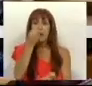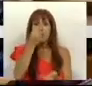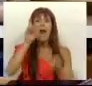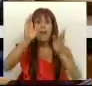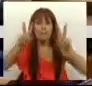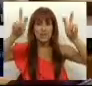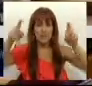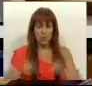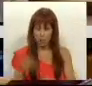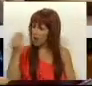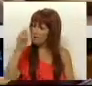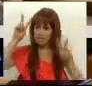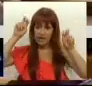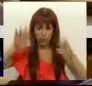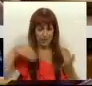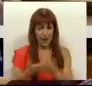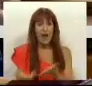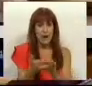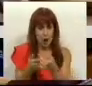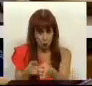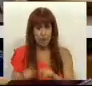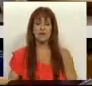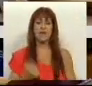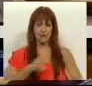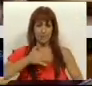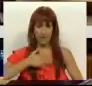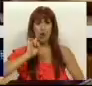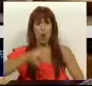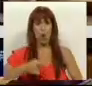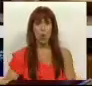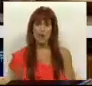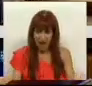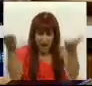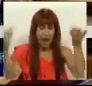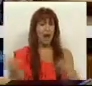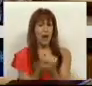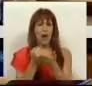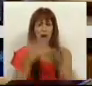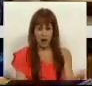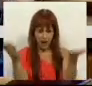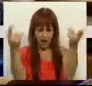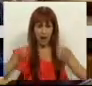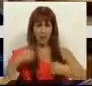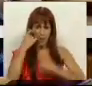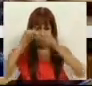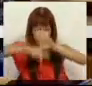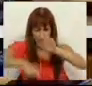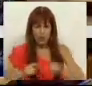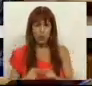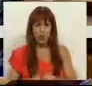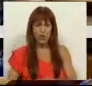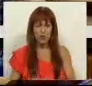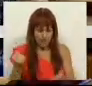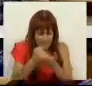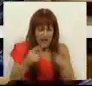preciso, e o alimento para a economia e para as empresas é a dinâmica do mercado, é a procura interna, é o pôr